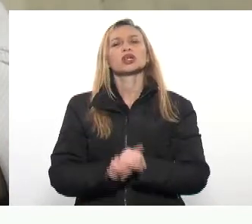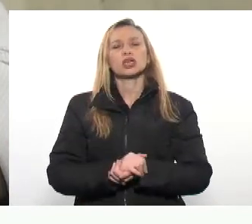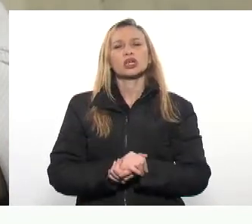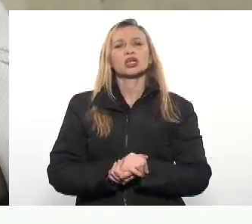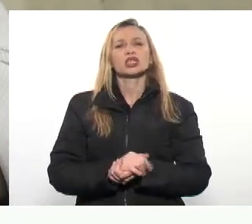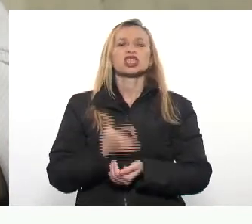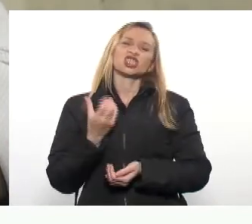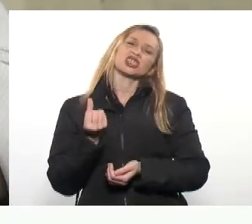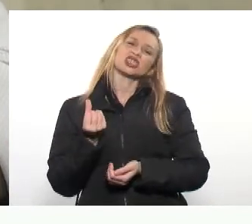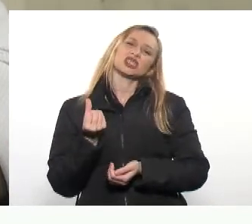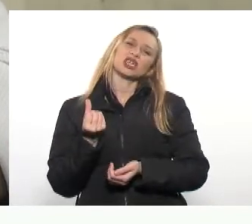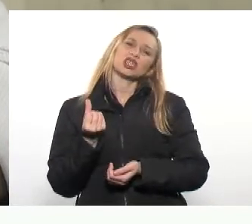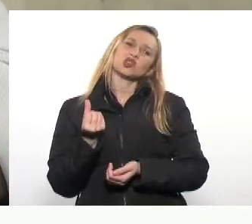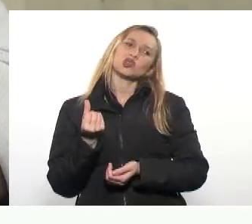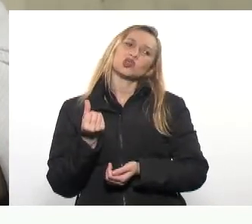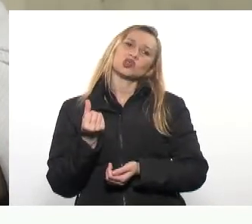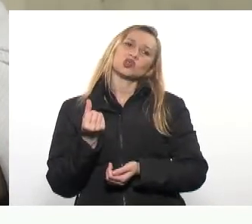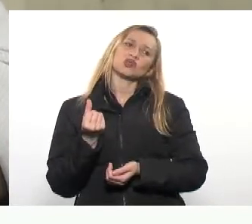de 16,